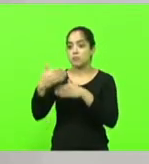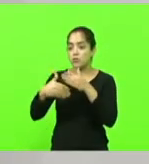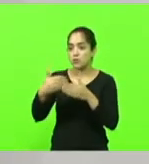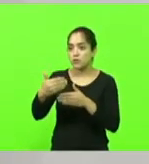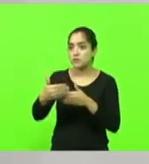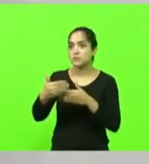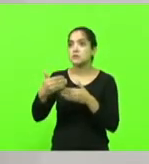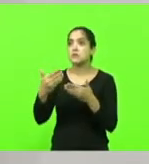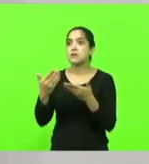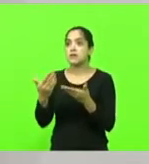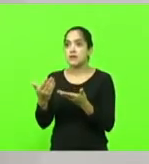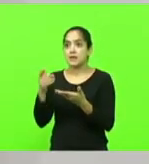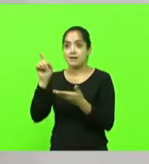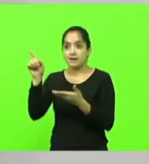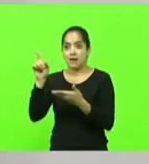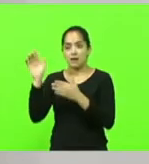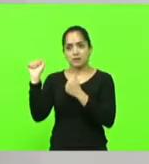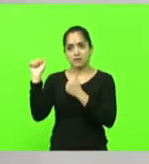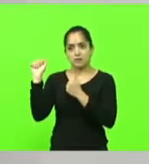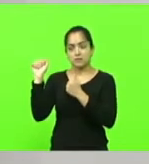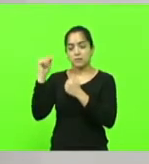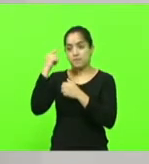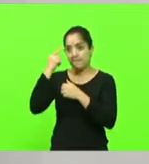dos mais famosos